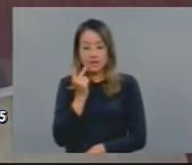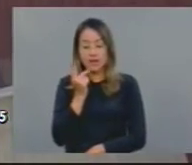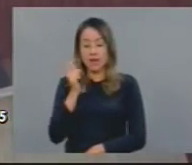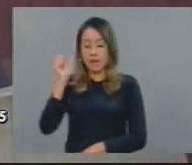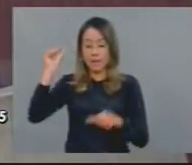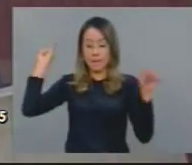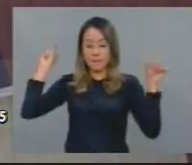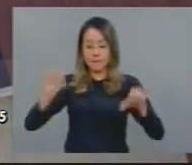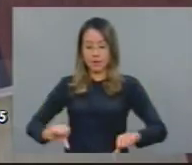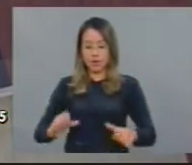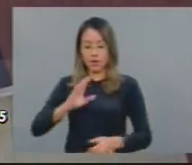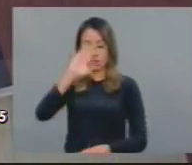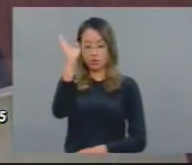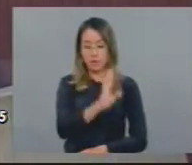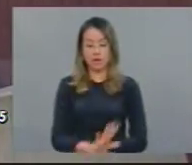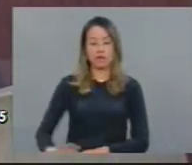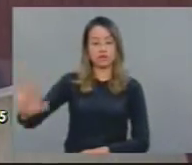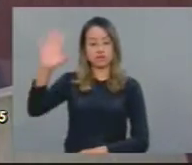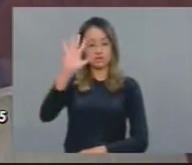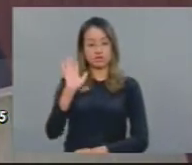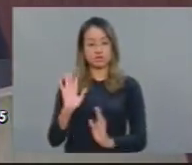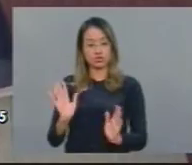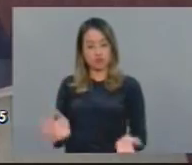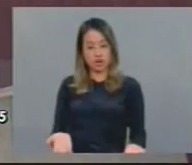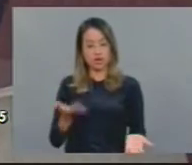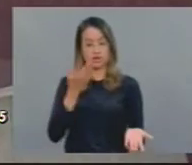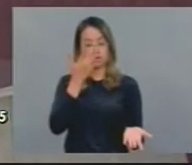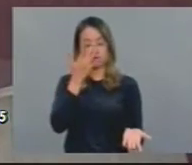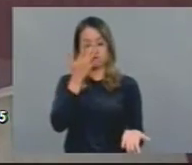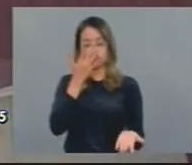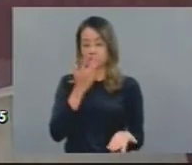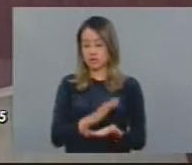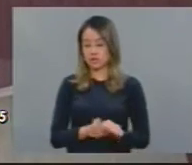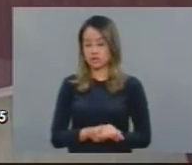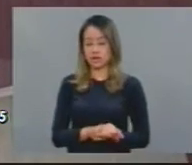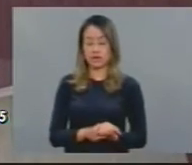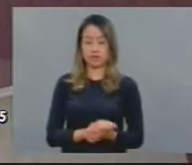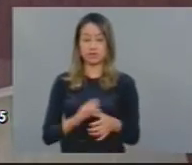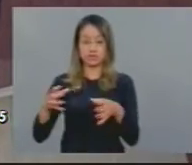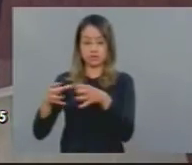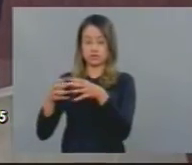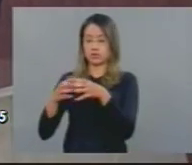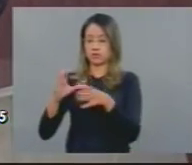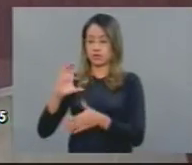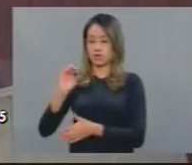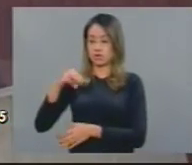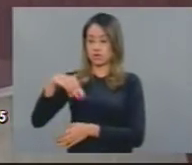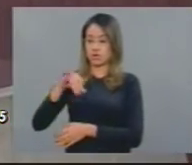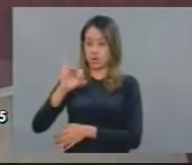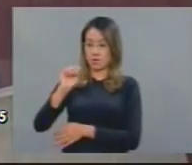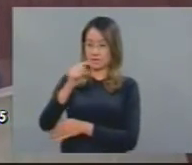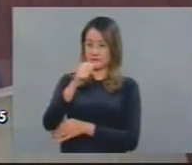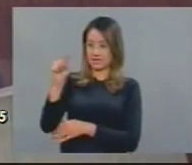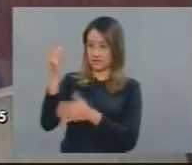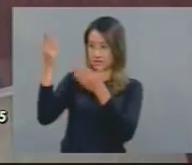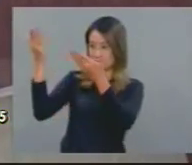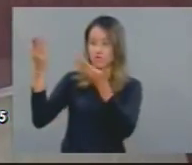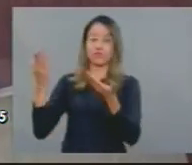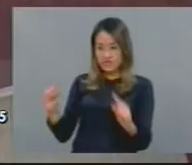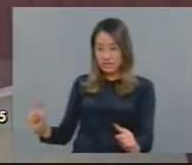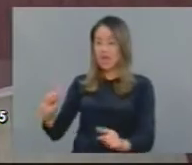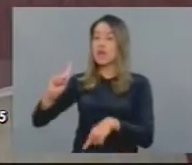reconhecer a crise do sistema socioeducativo, decretar a emergência para que se resolva o problema. E